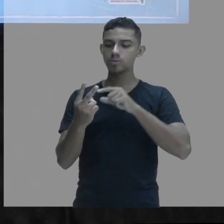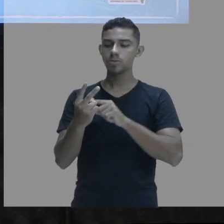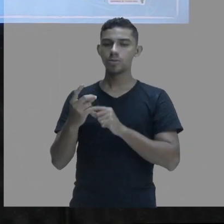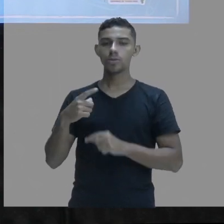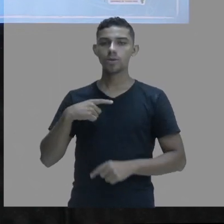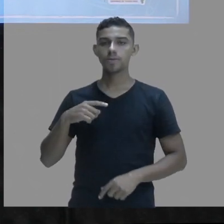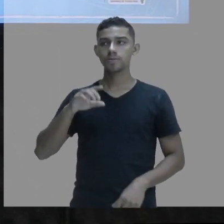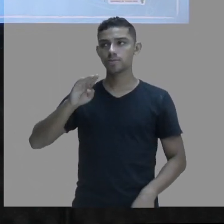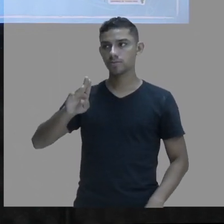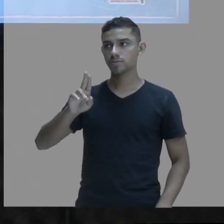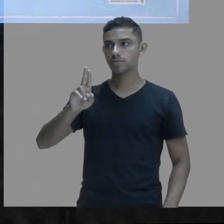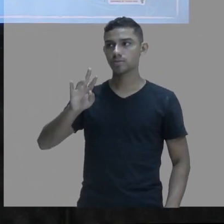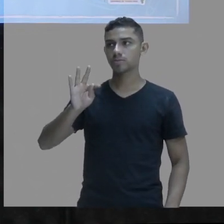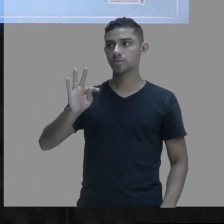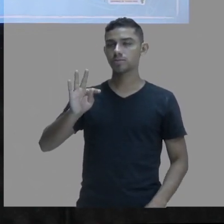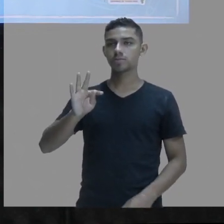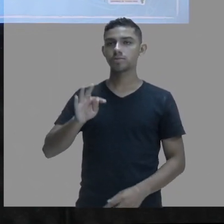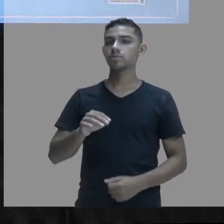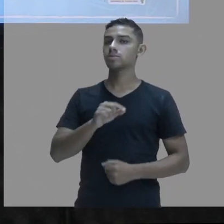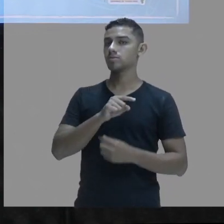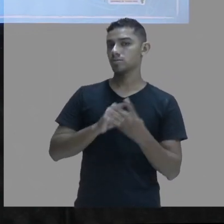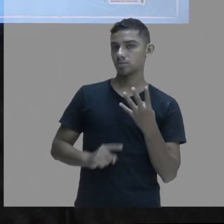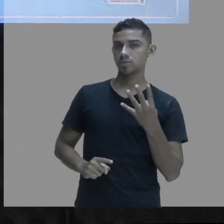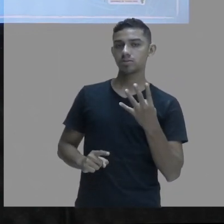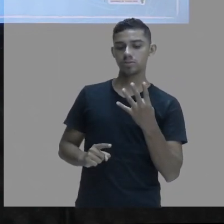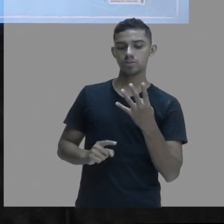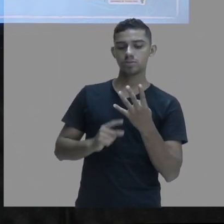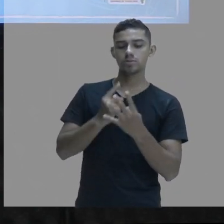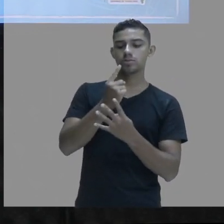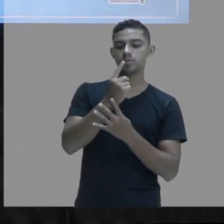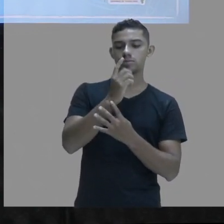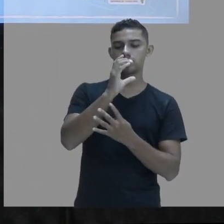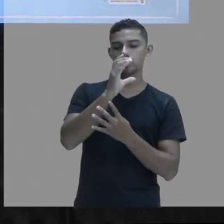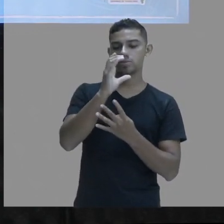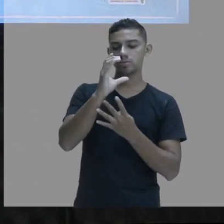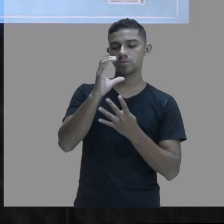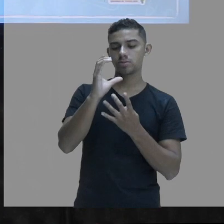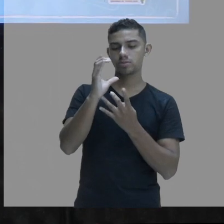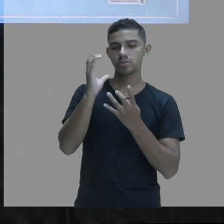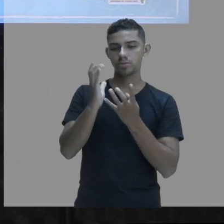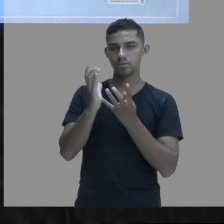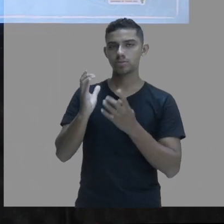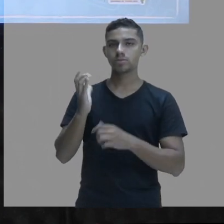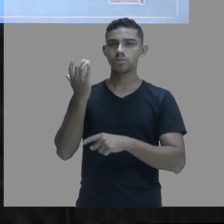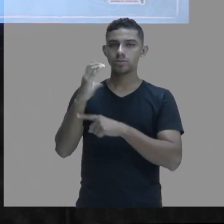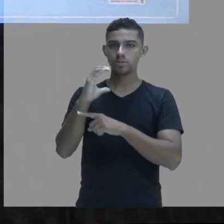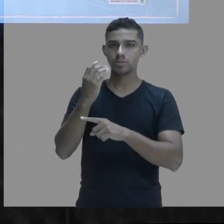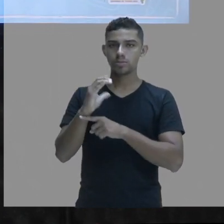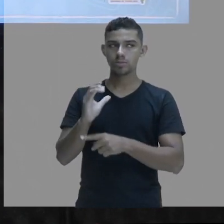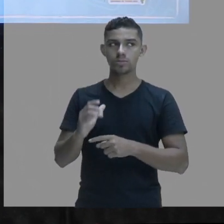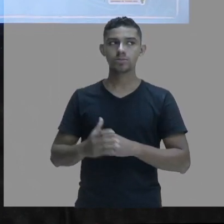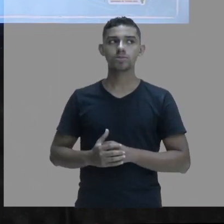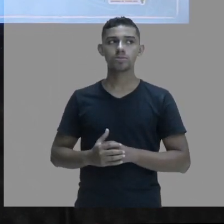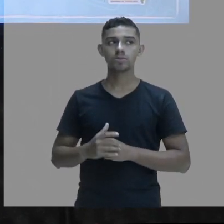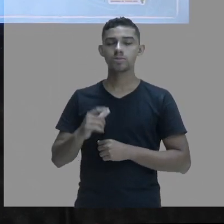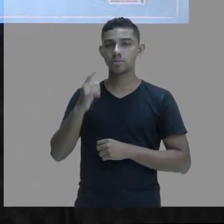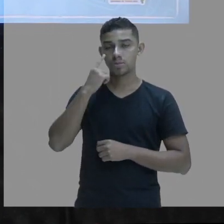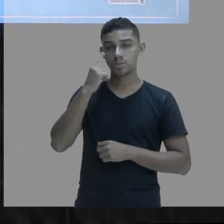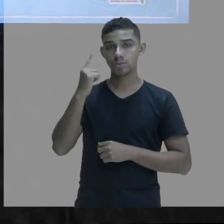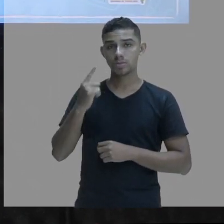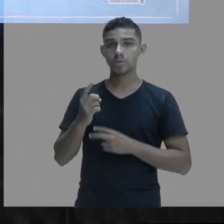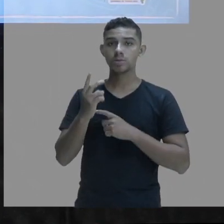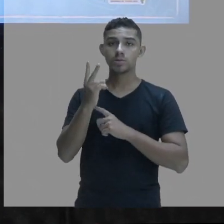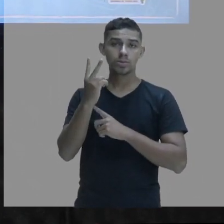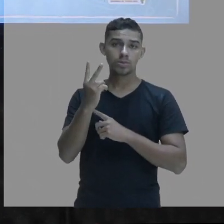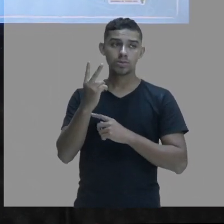prefixo but, porque nós temos 4 carbonos, a posição da ligação dupla 2, né, o menor